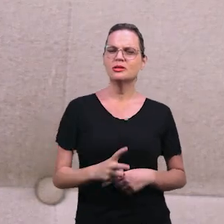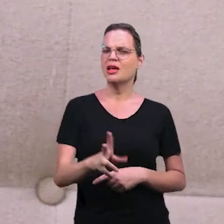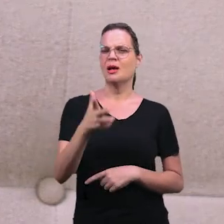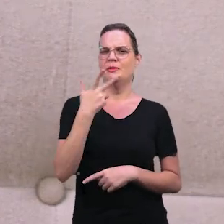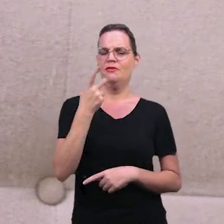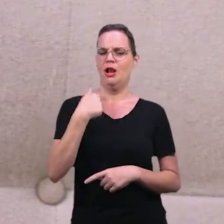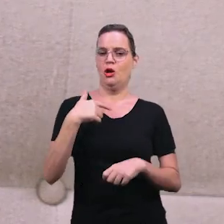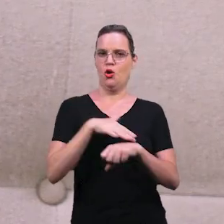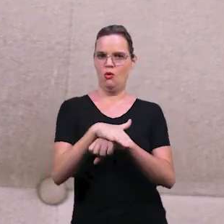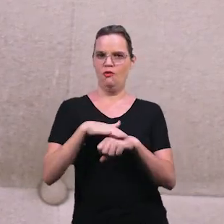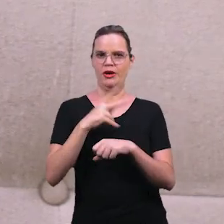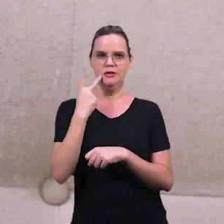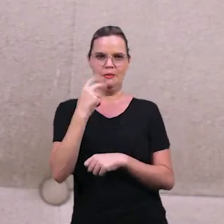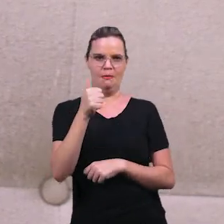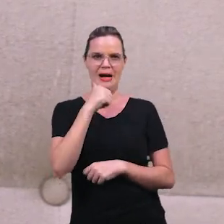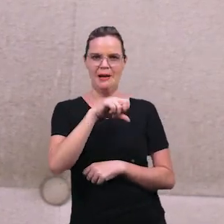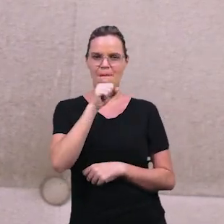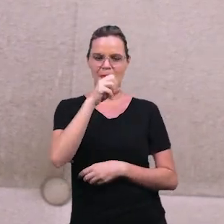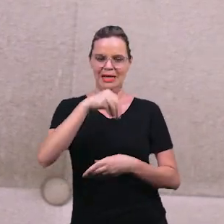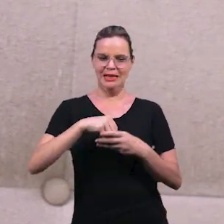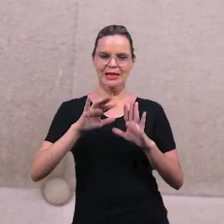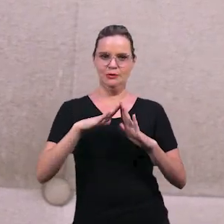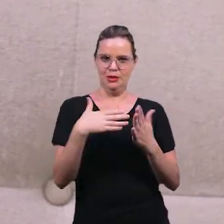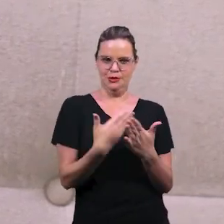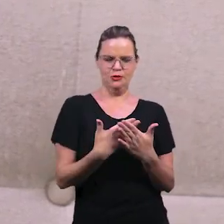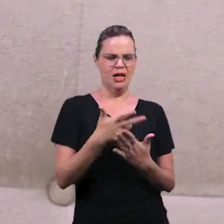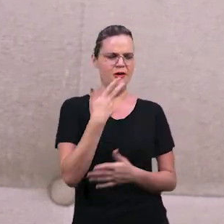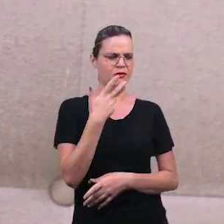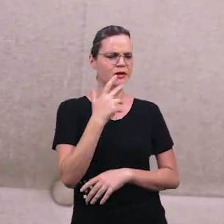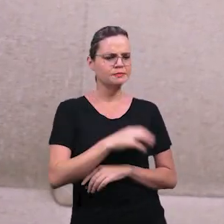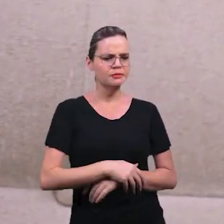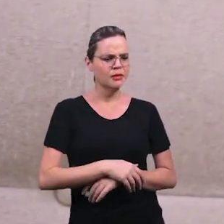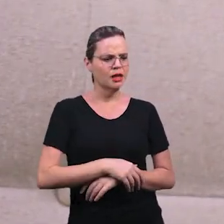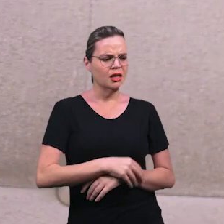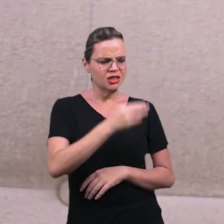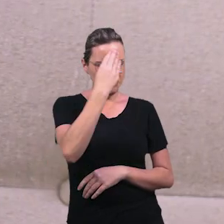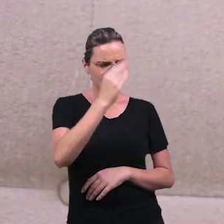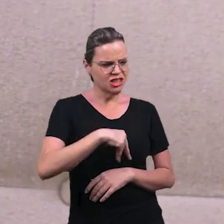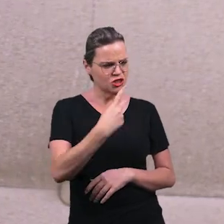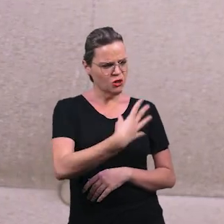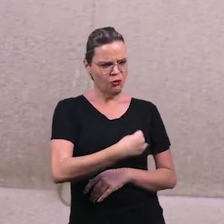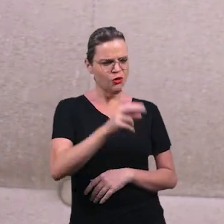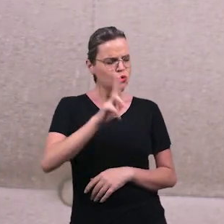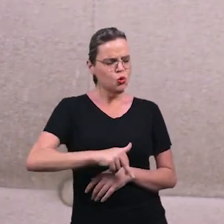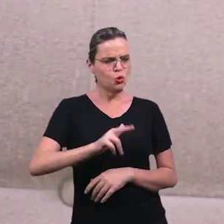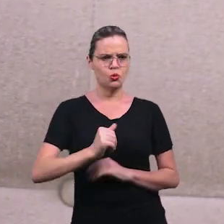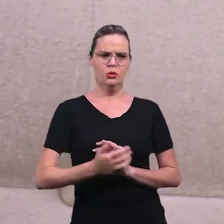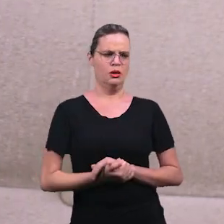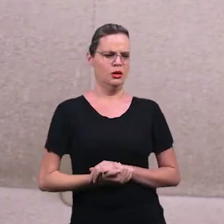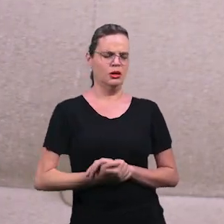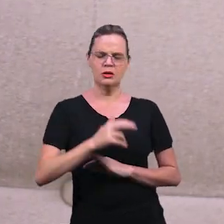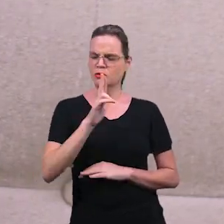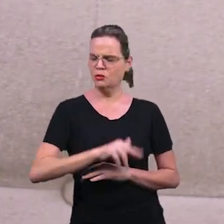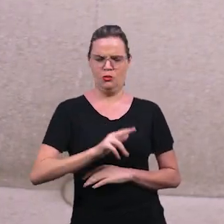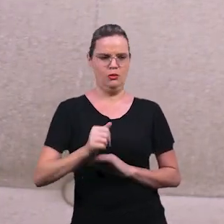costumo conversar muito com os pais, né, na escola, e eu falo, nunca desista dos seus filhos, nunca, nunca. Então, qual é o